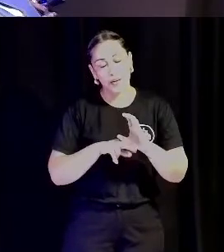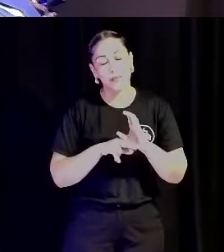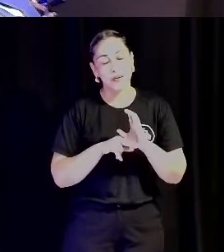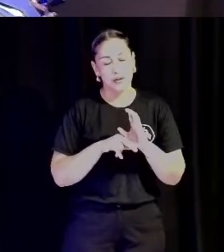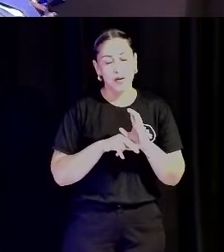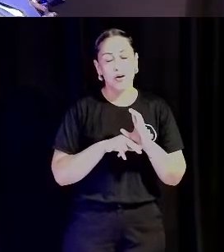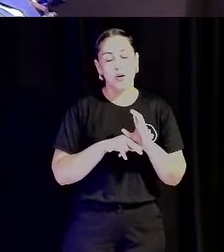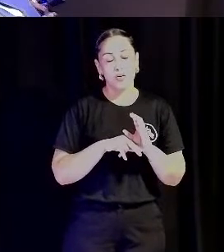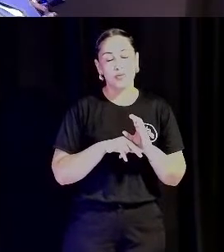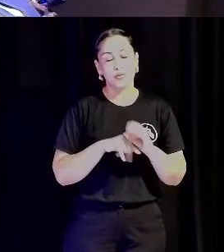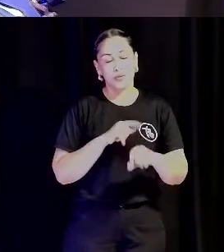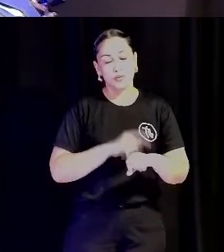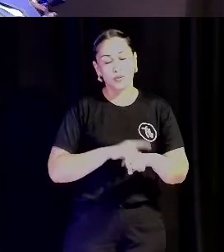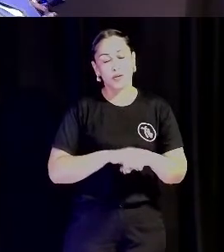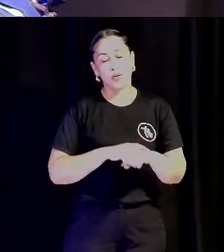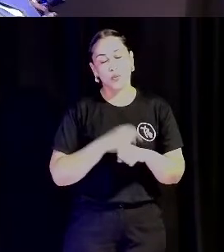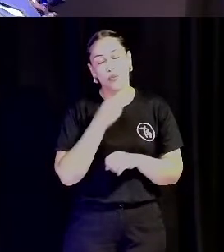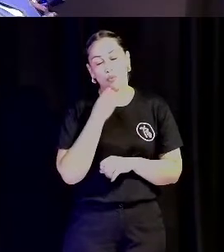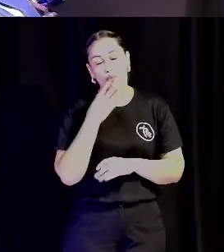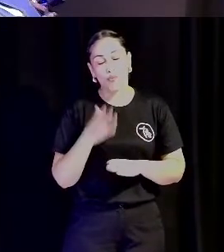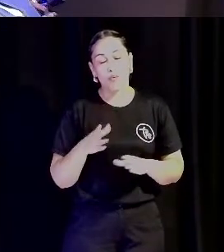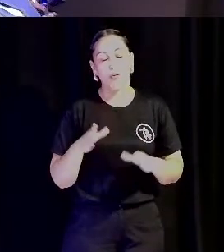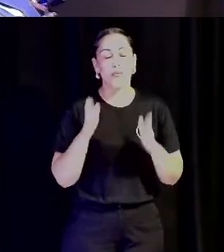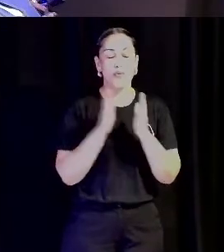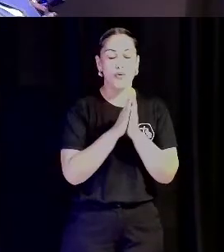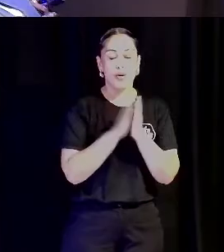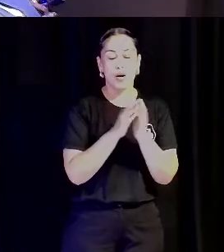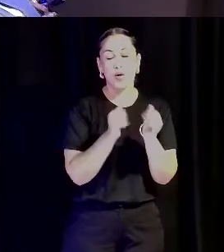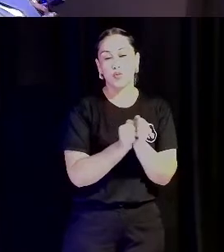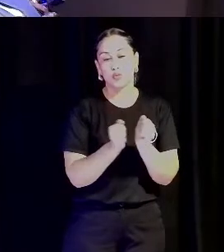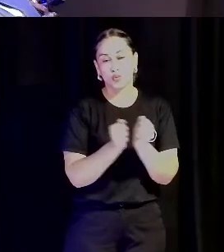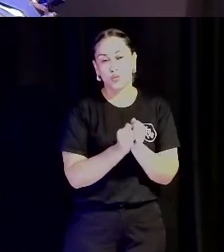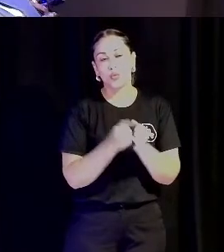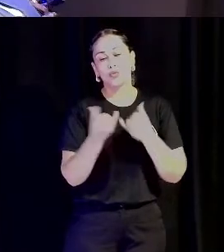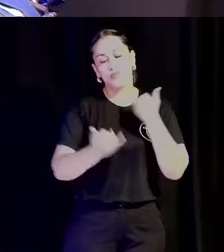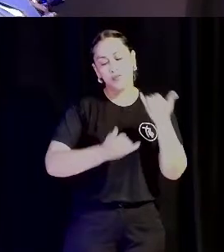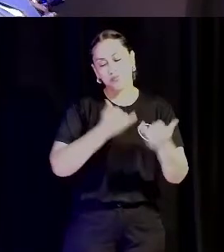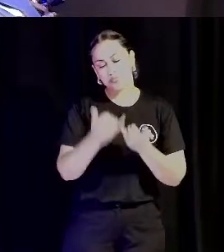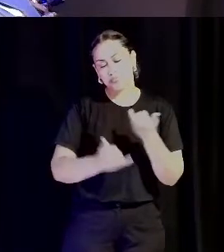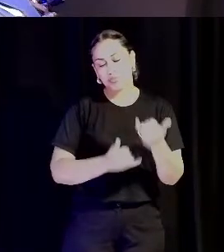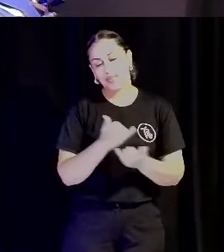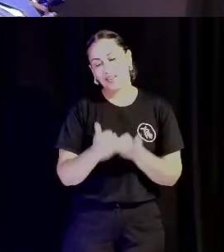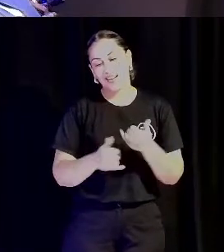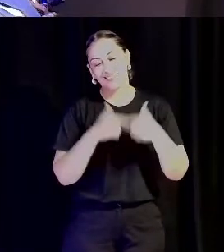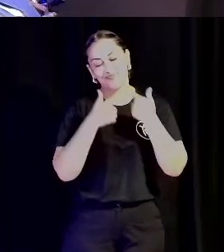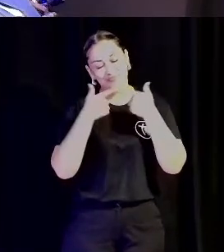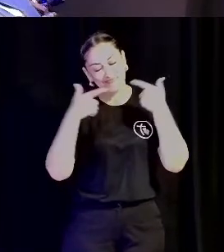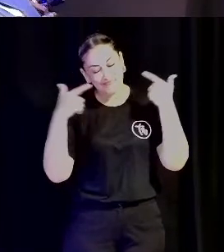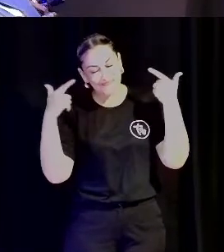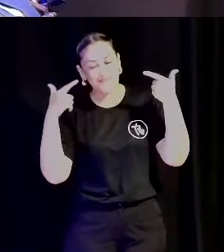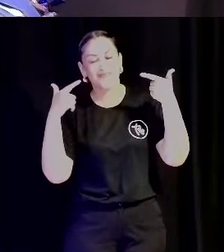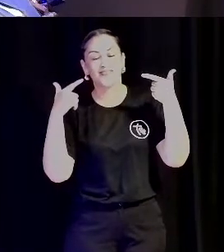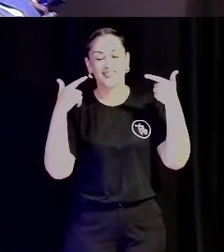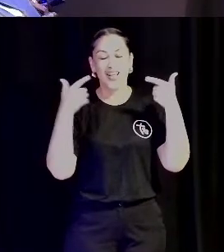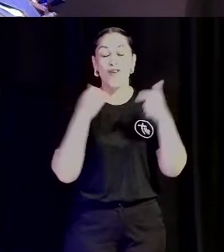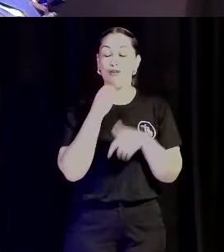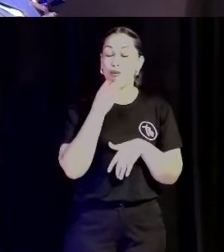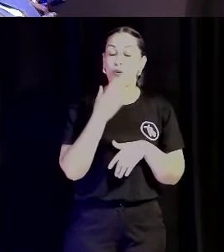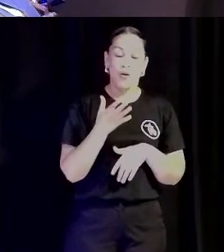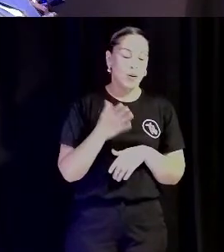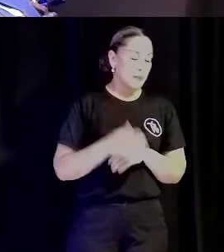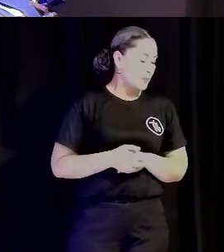com eles, e orar com eles, e comer com eles, e brincar com eles, e sorrir com eles. E foi